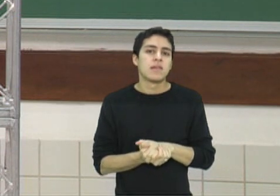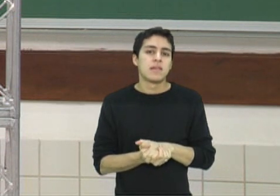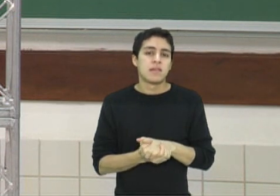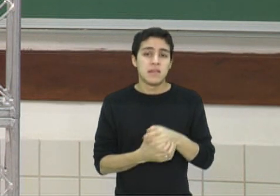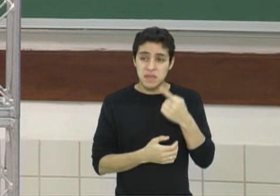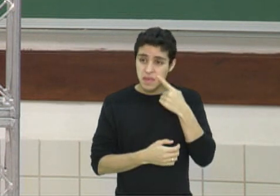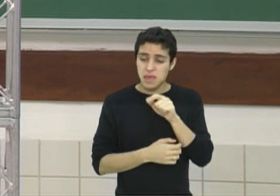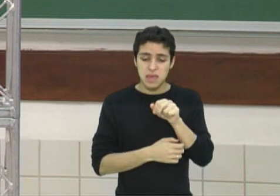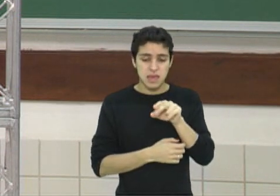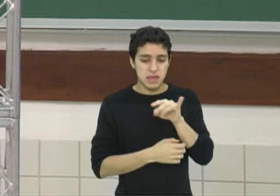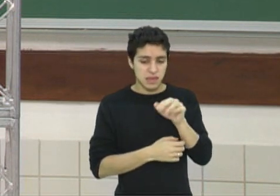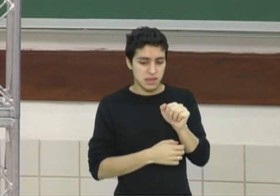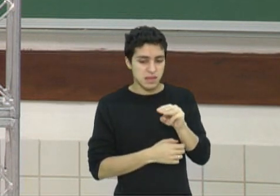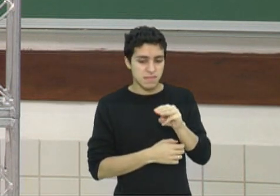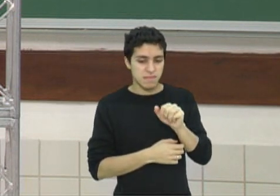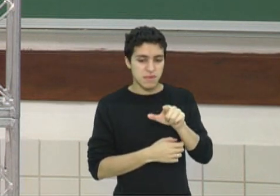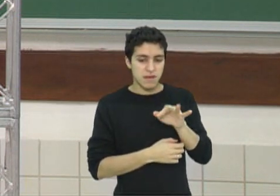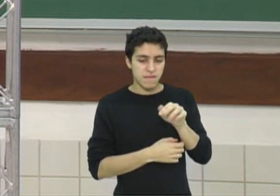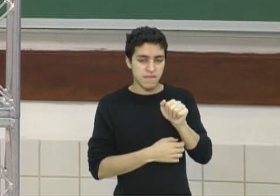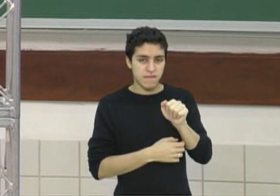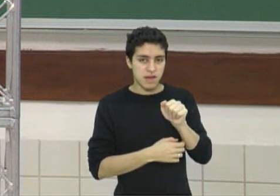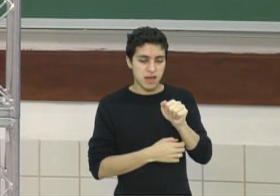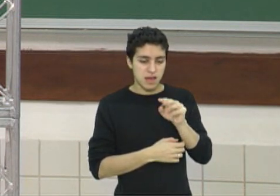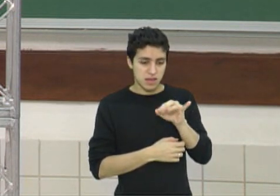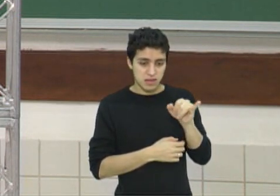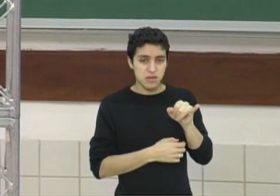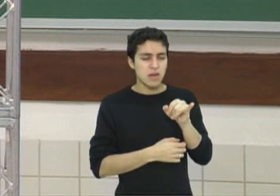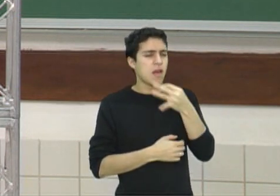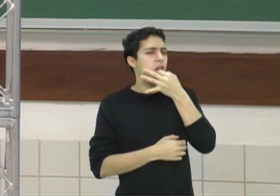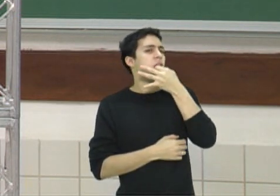Anita Malfatti recebe uma crítica por uma grande